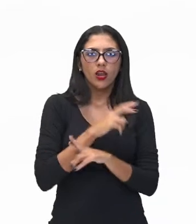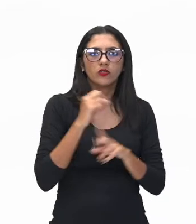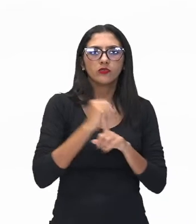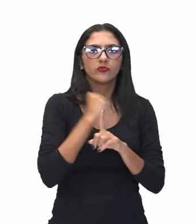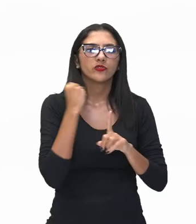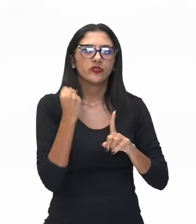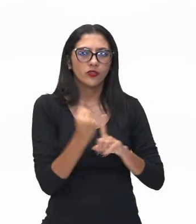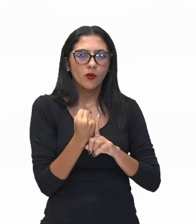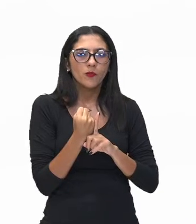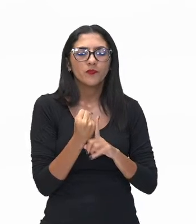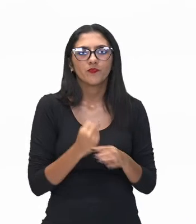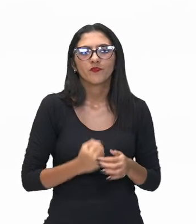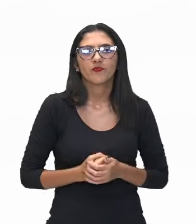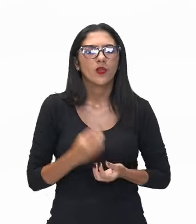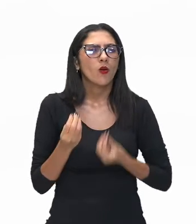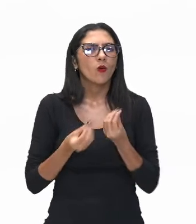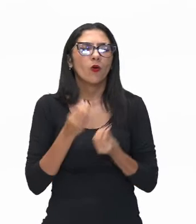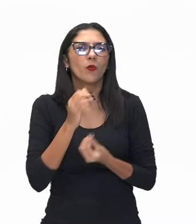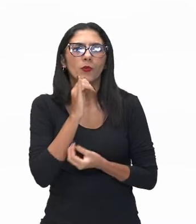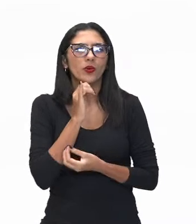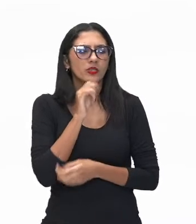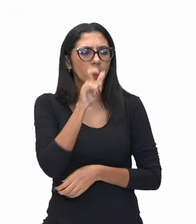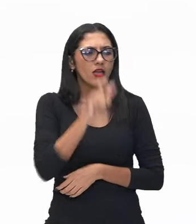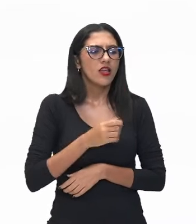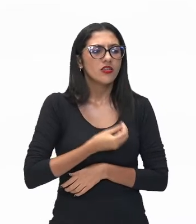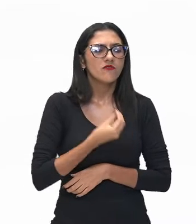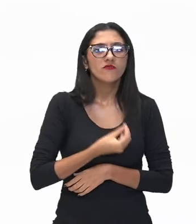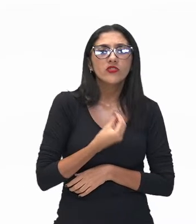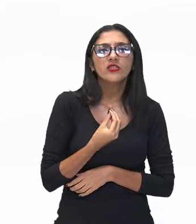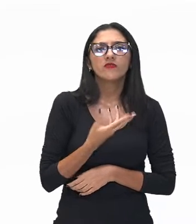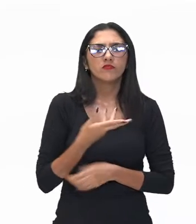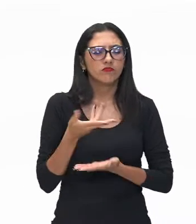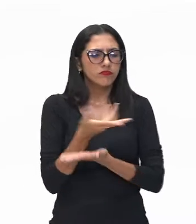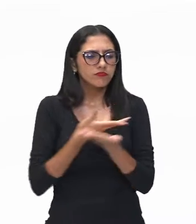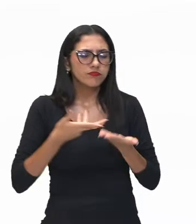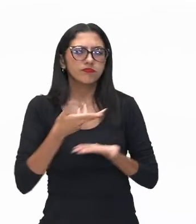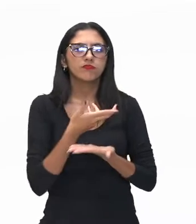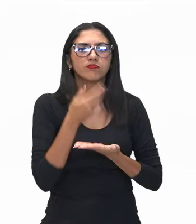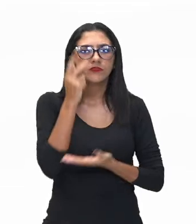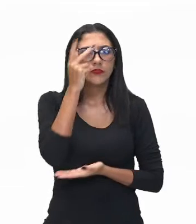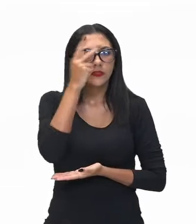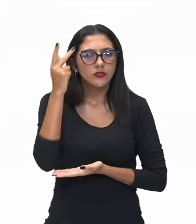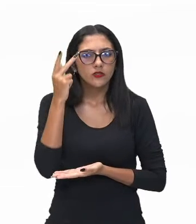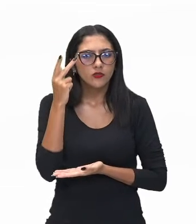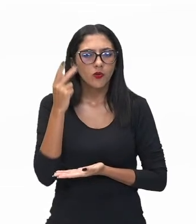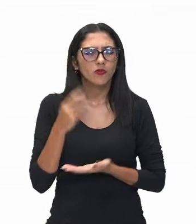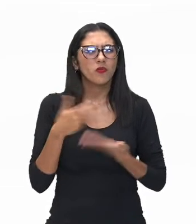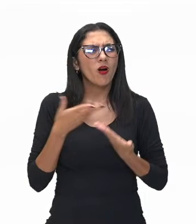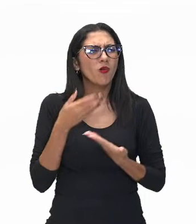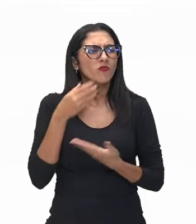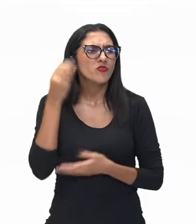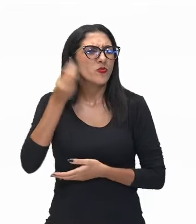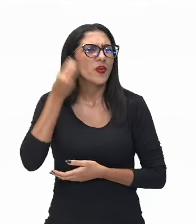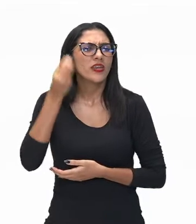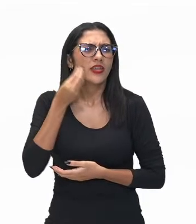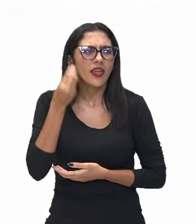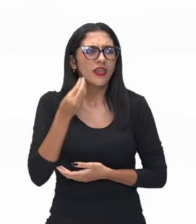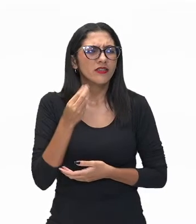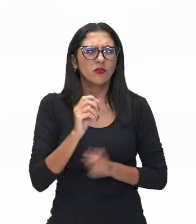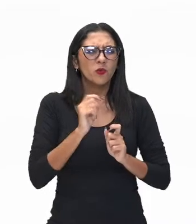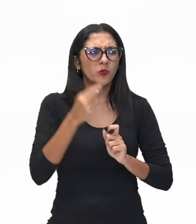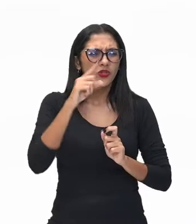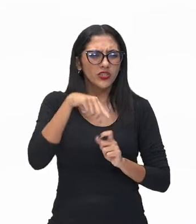como alguém vive, com quem convive, que experiência tem, em que trabalha,